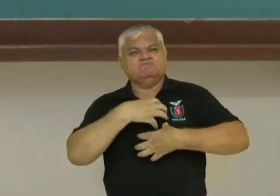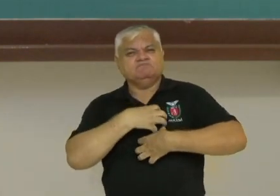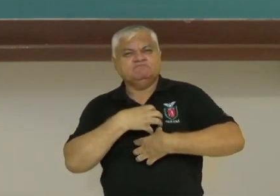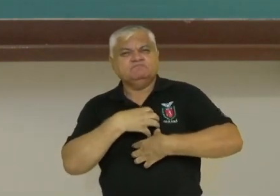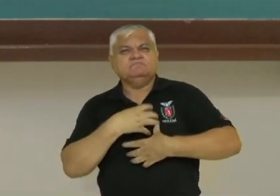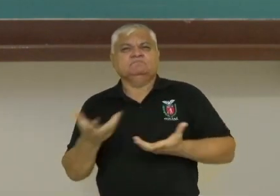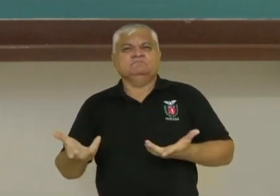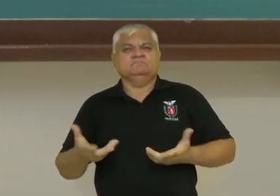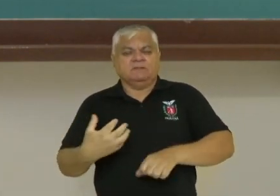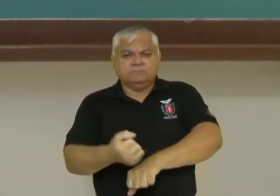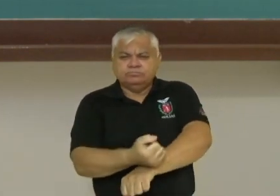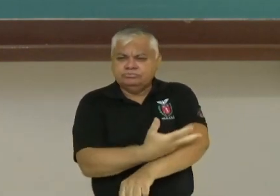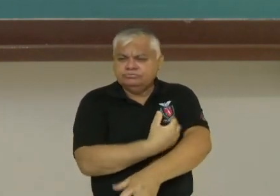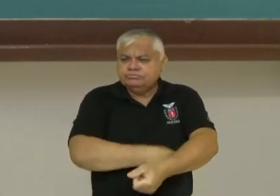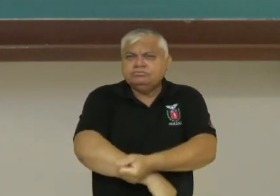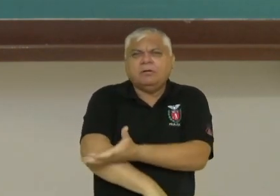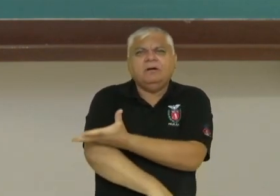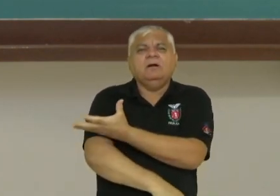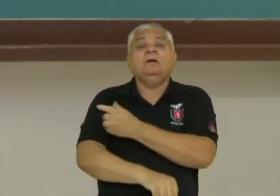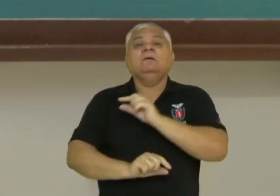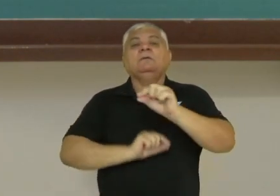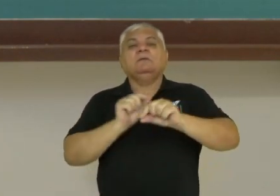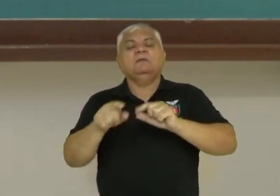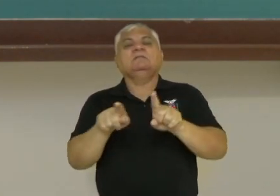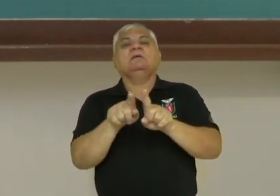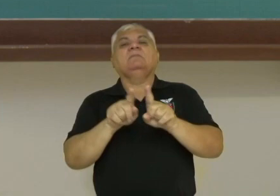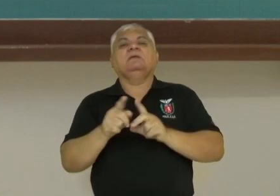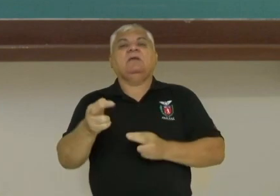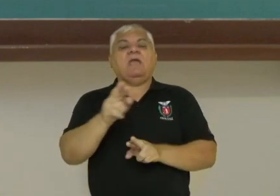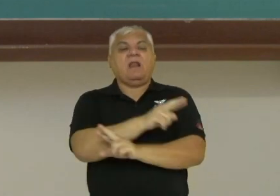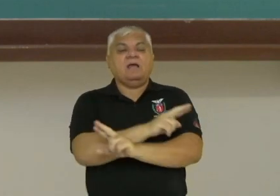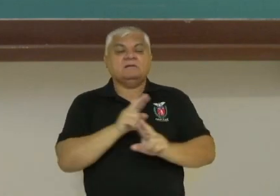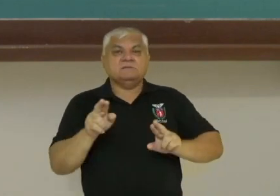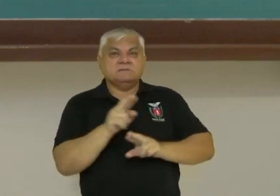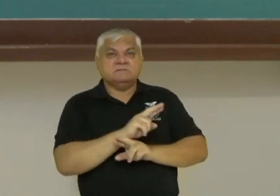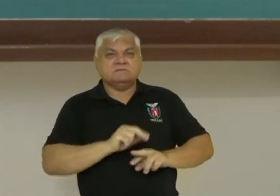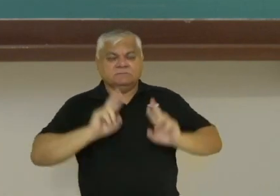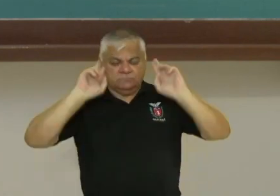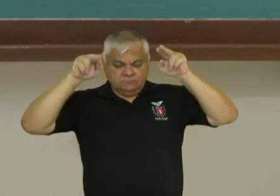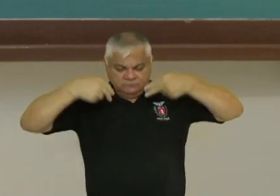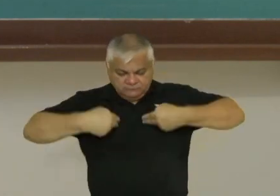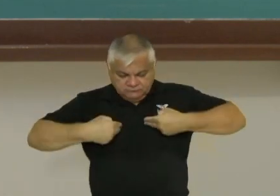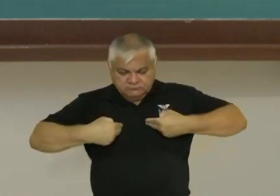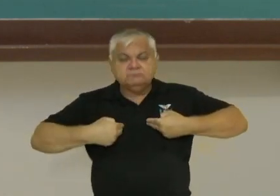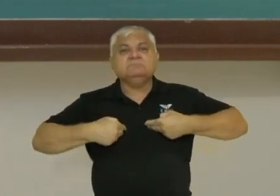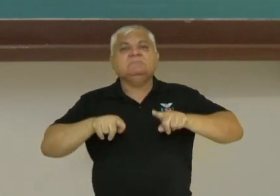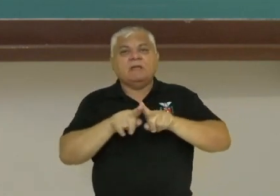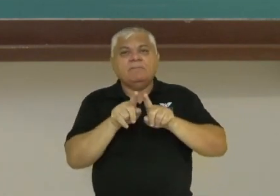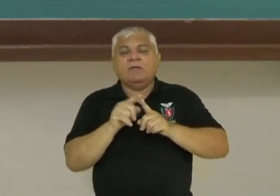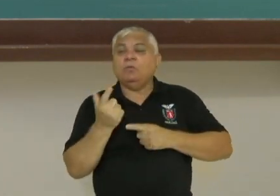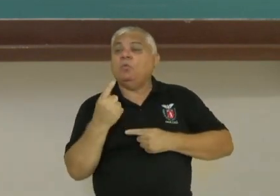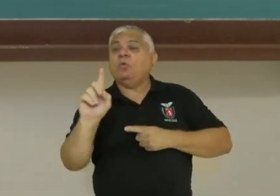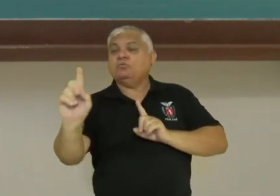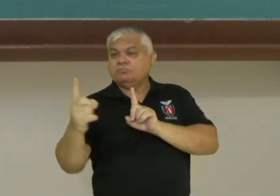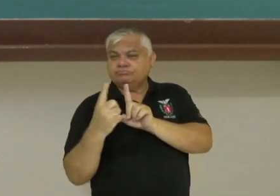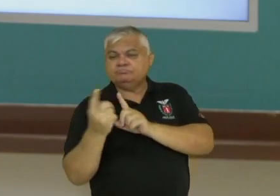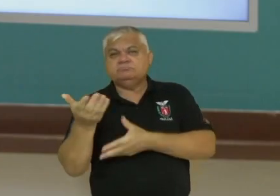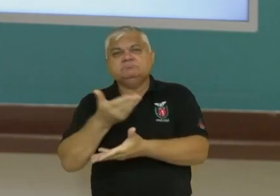sentimentos, emoções e uma forma de relacionar com você mesmo e com o outro na tua vida em